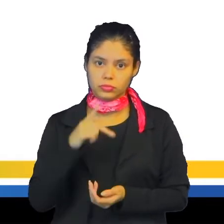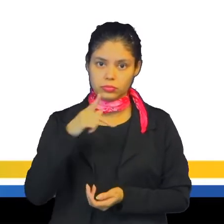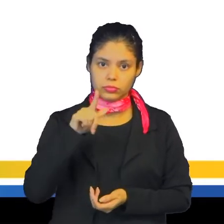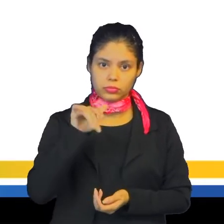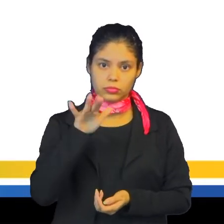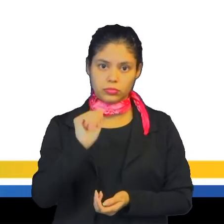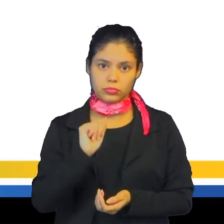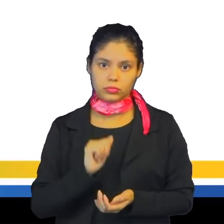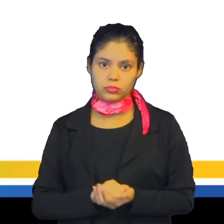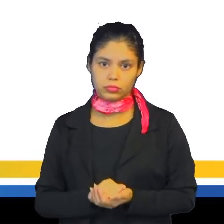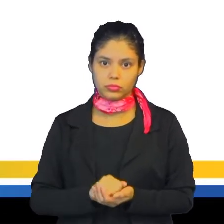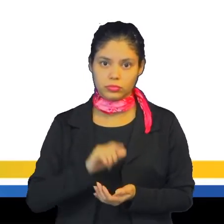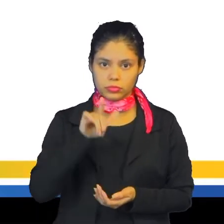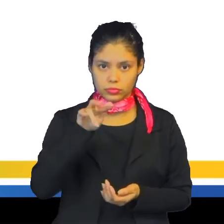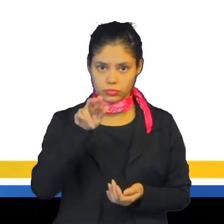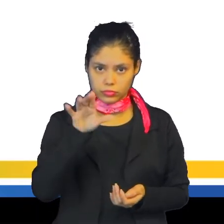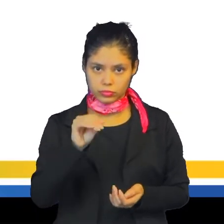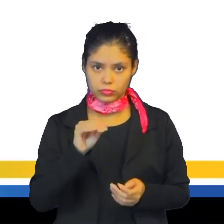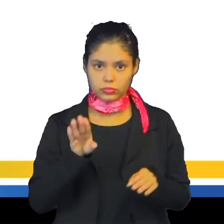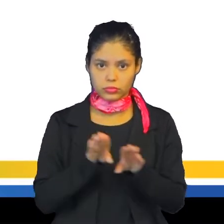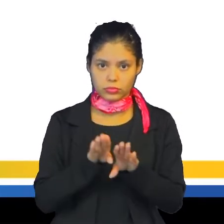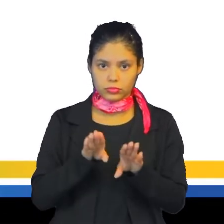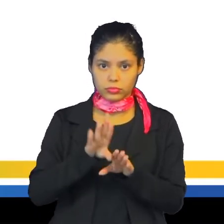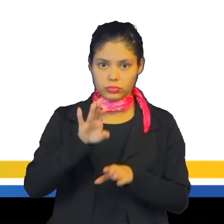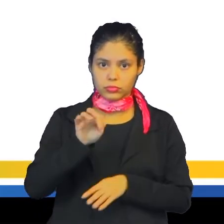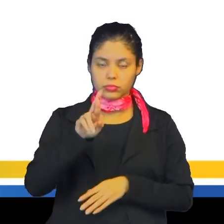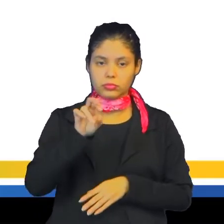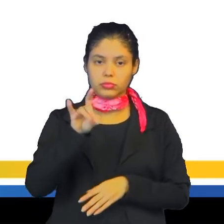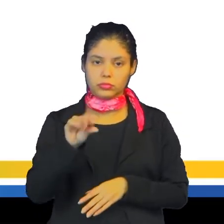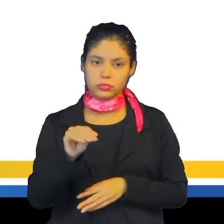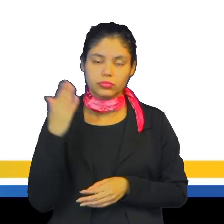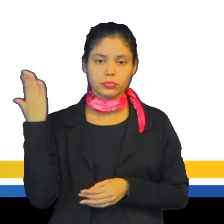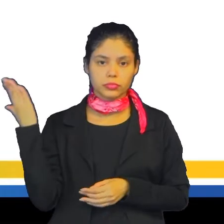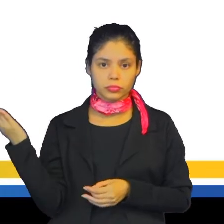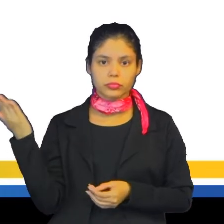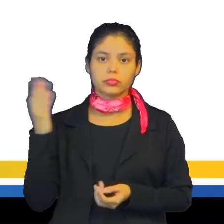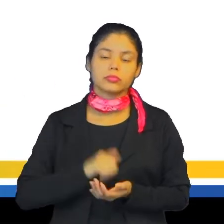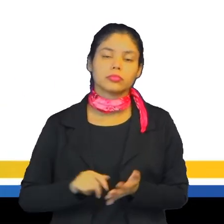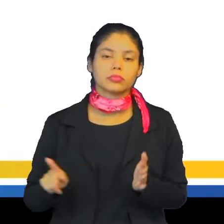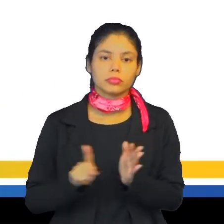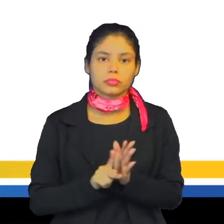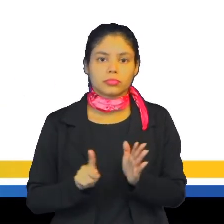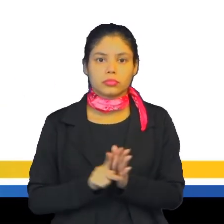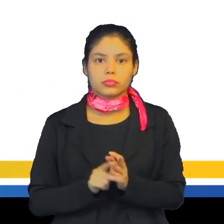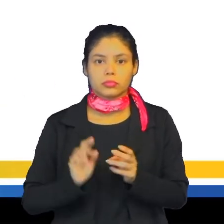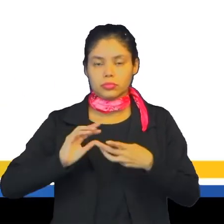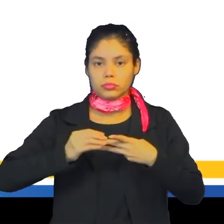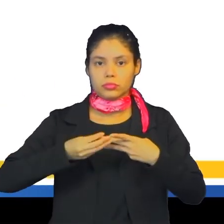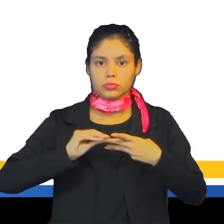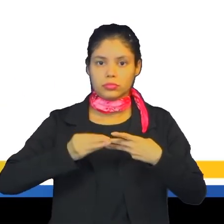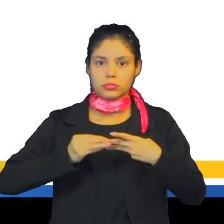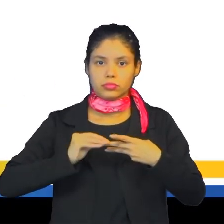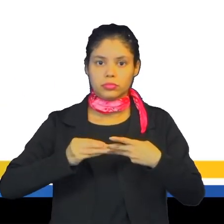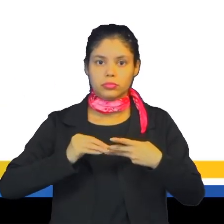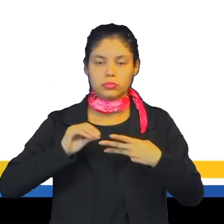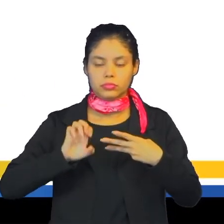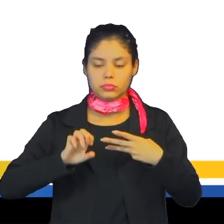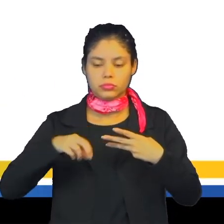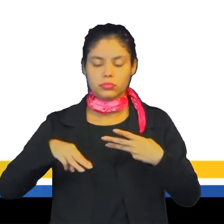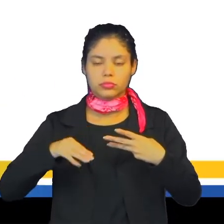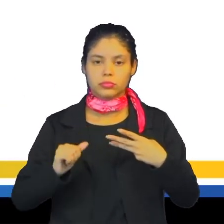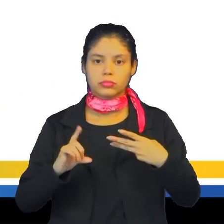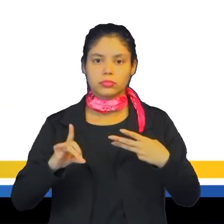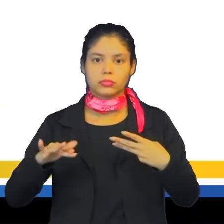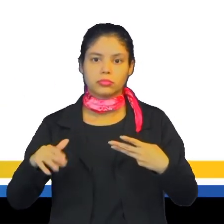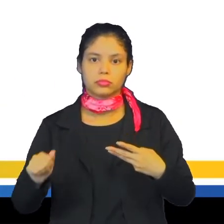temos o plasma, leucócitos e plaquetas e eritrócitos. Nesse caso, o sangue em si, as células são chamadas de hemácias,